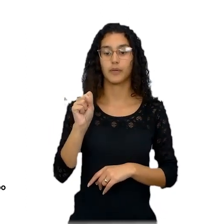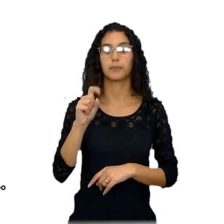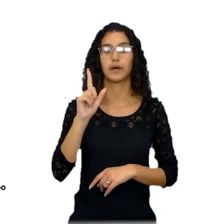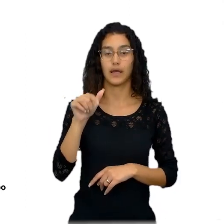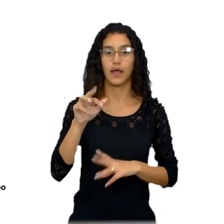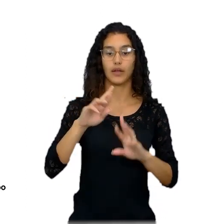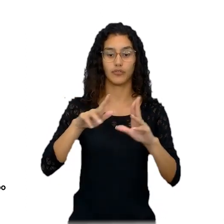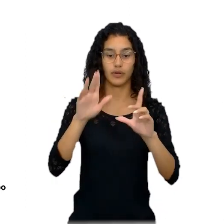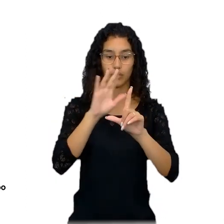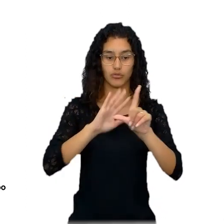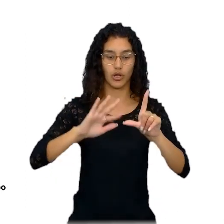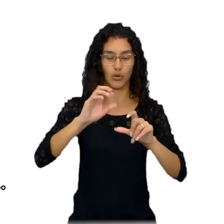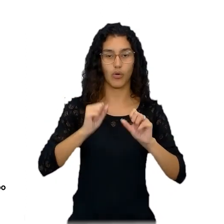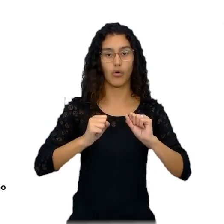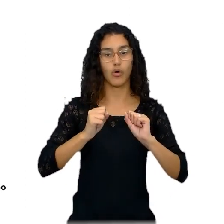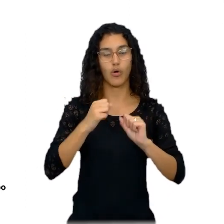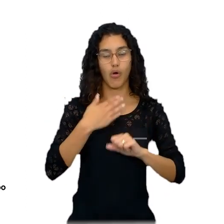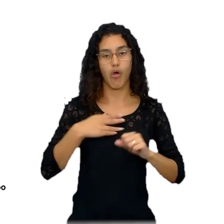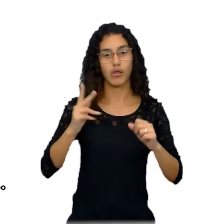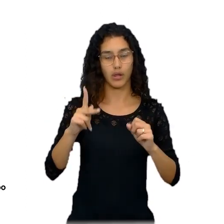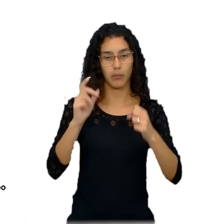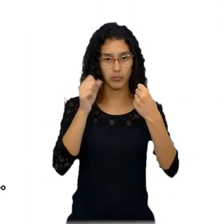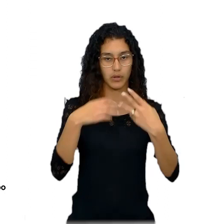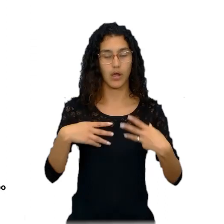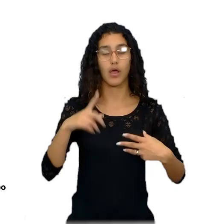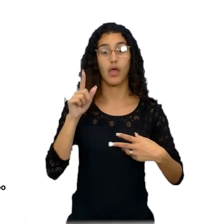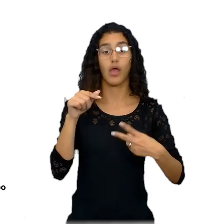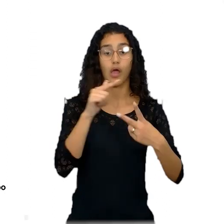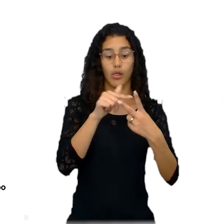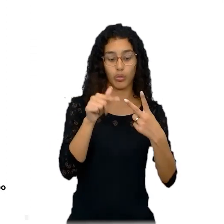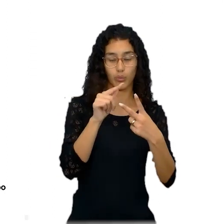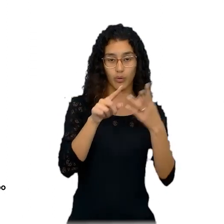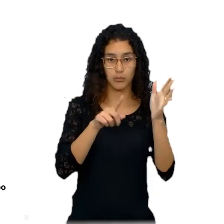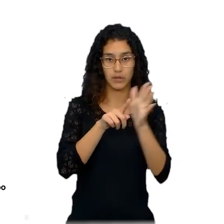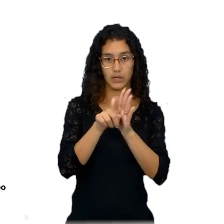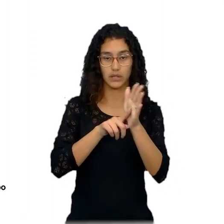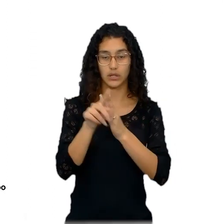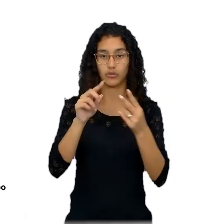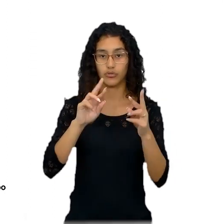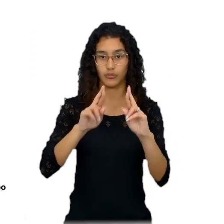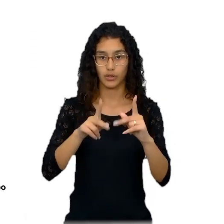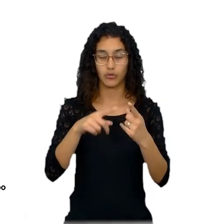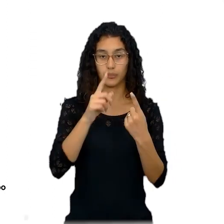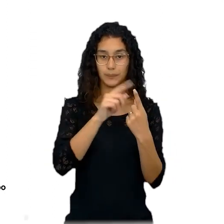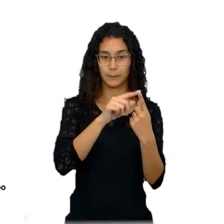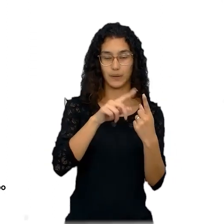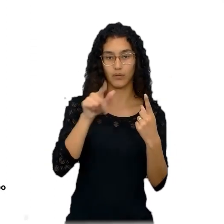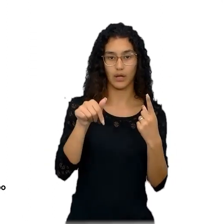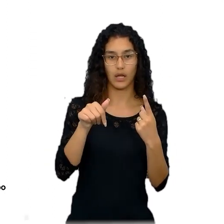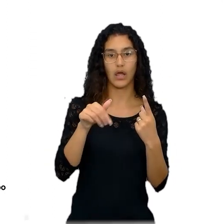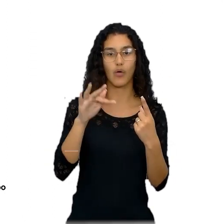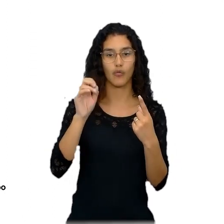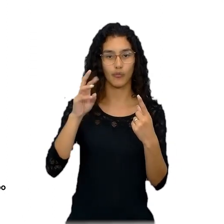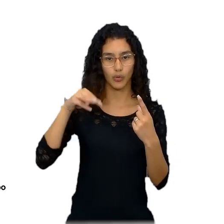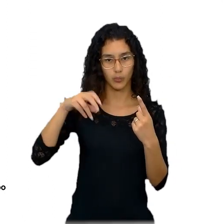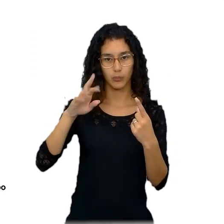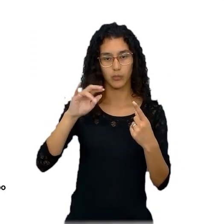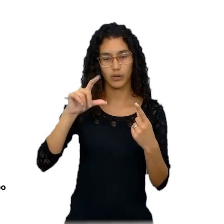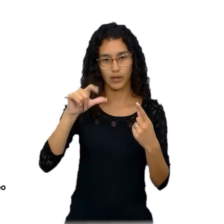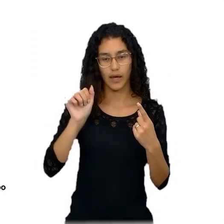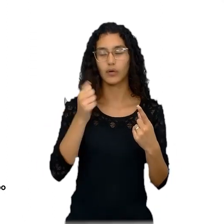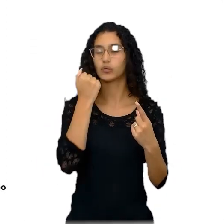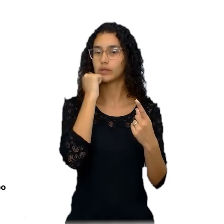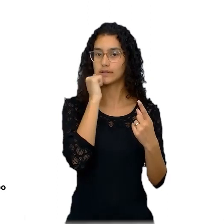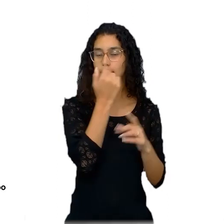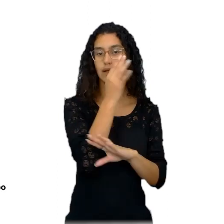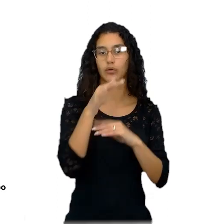outro QR Code, eu gosto de sempre explicar. São duas pesquisas diferentes, tá? A primeira é aquele formulário de ciência da natureza, que vocês